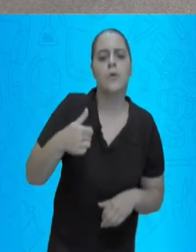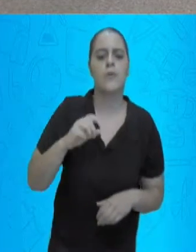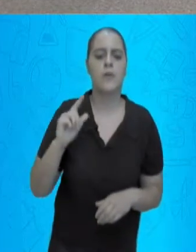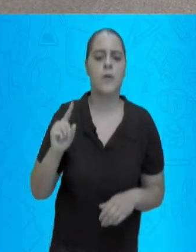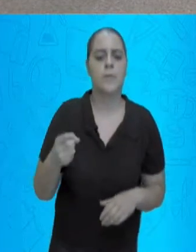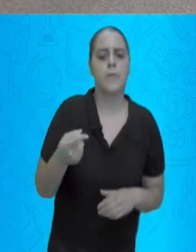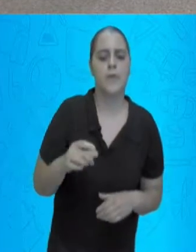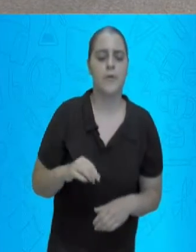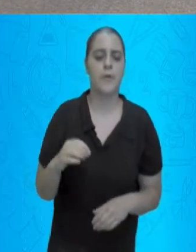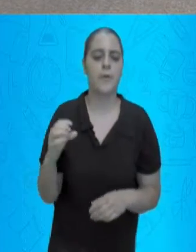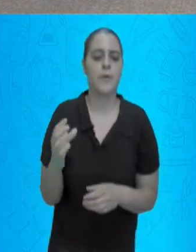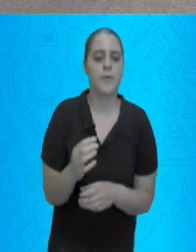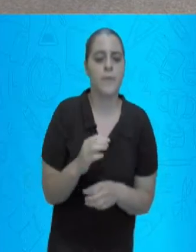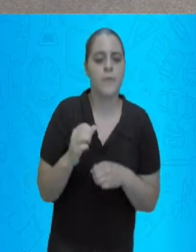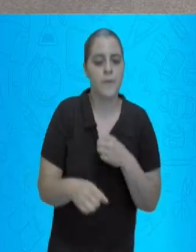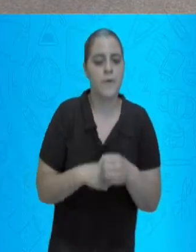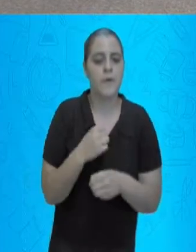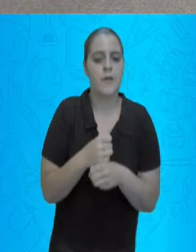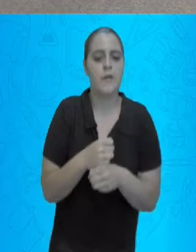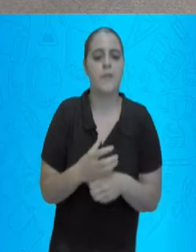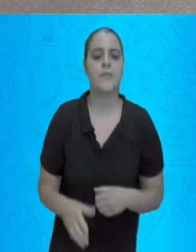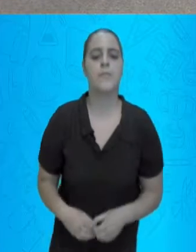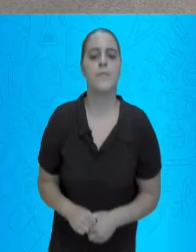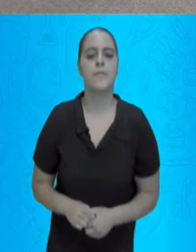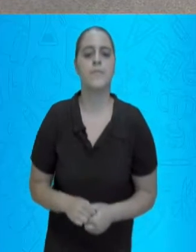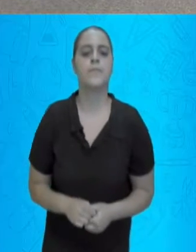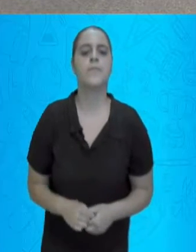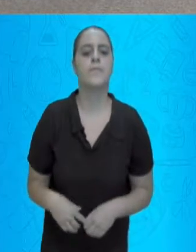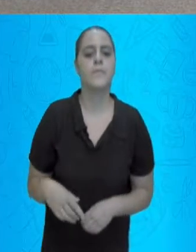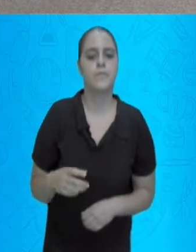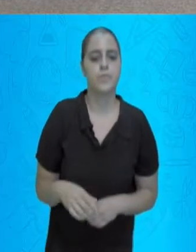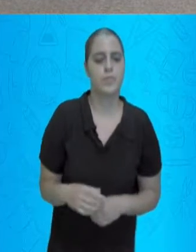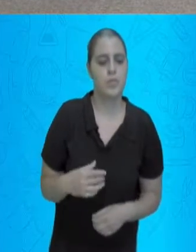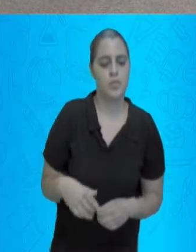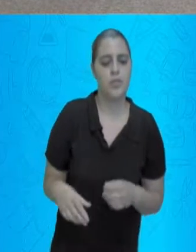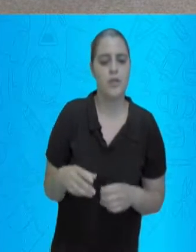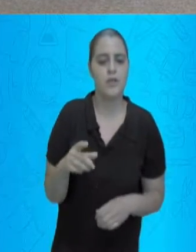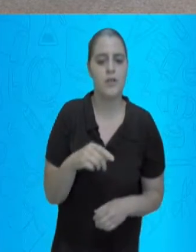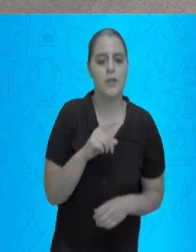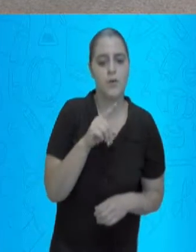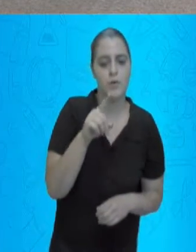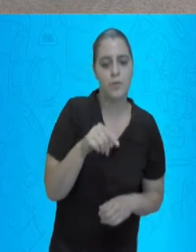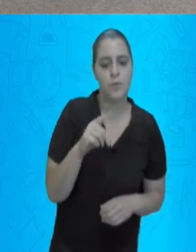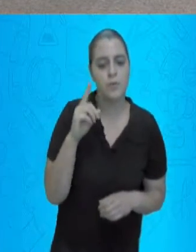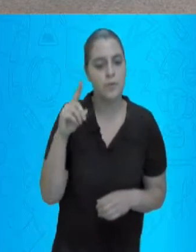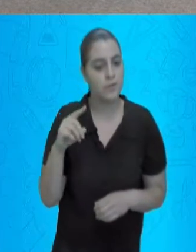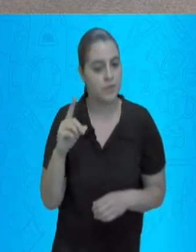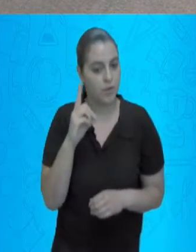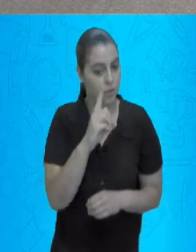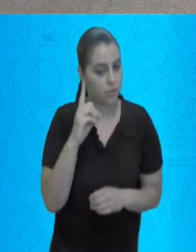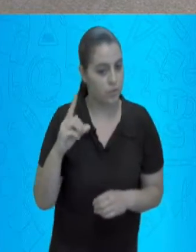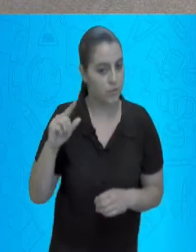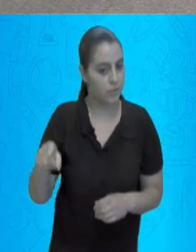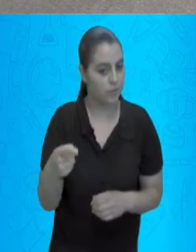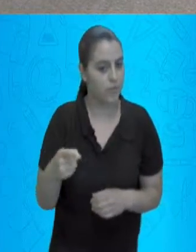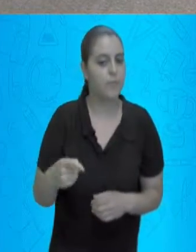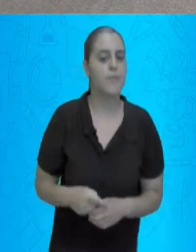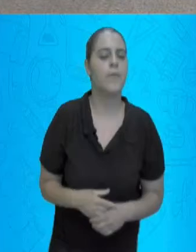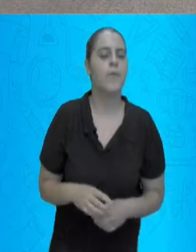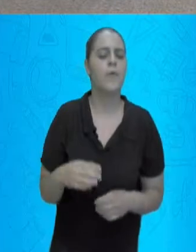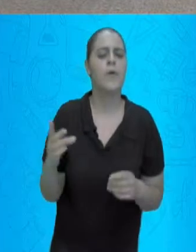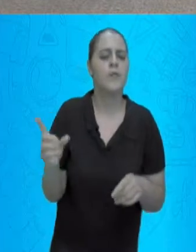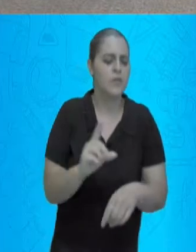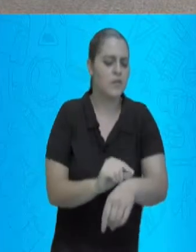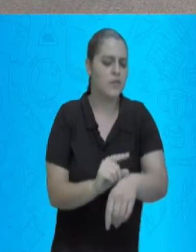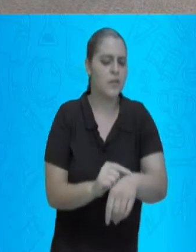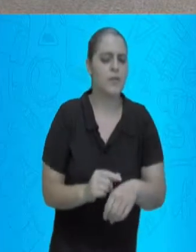anos. Então, a partir de 11.000 anos, esses restos são considerados fósseis. Quando o